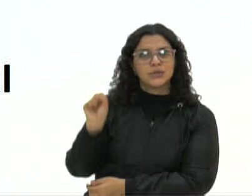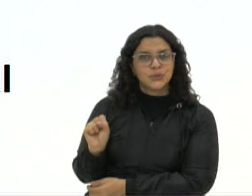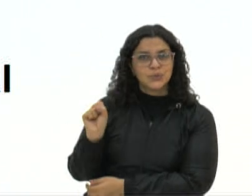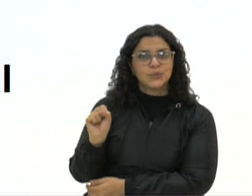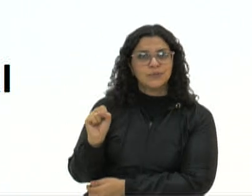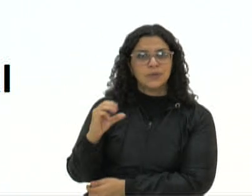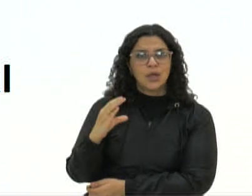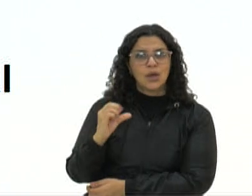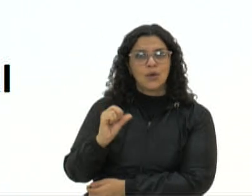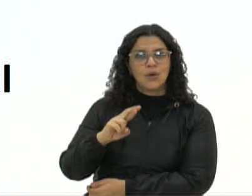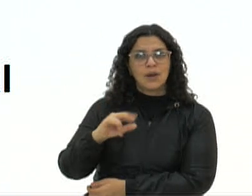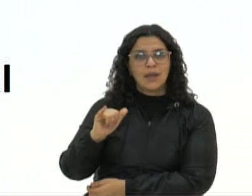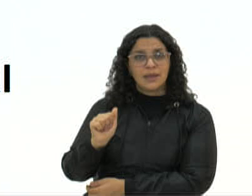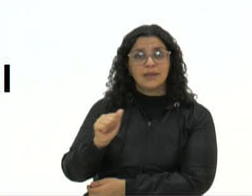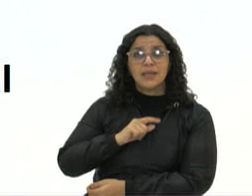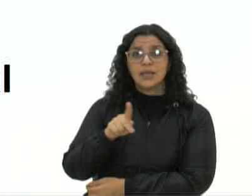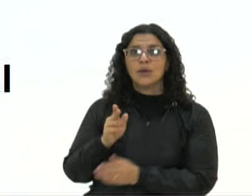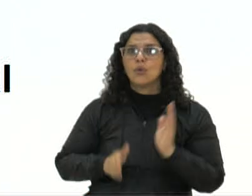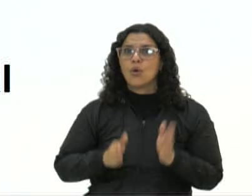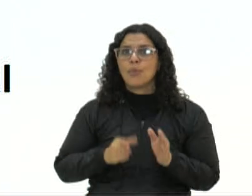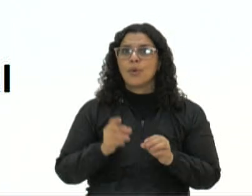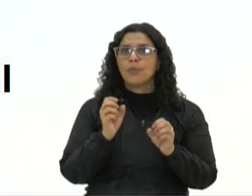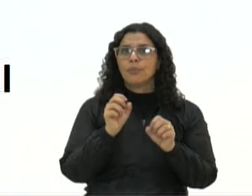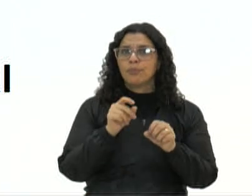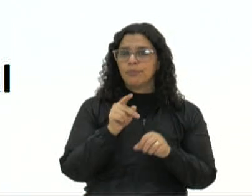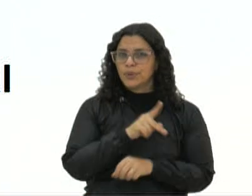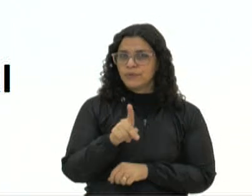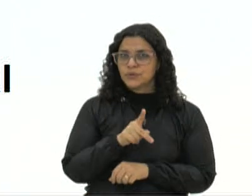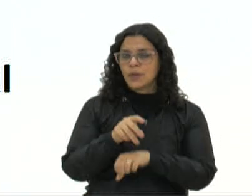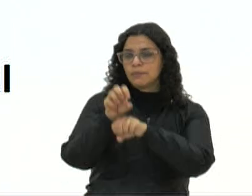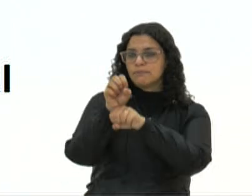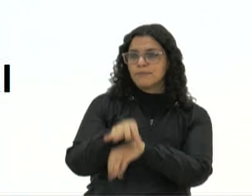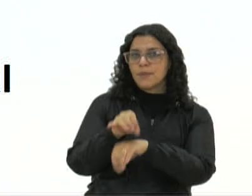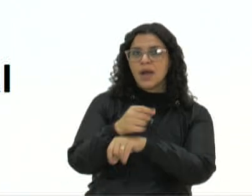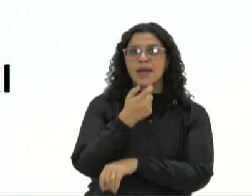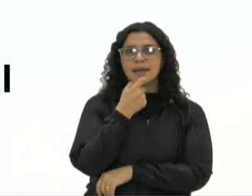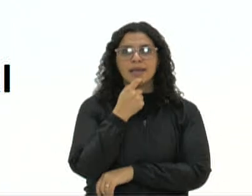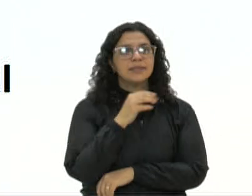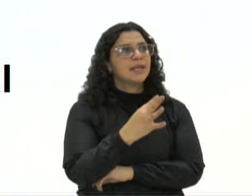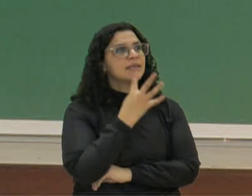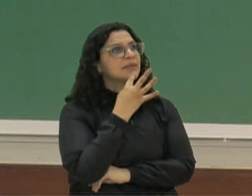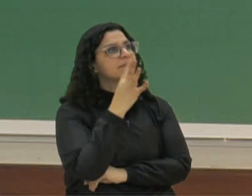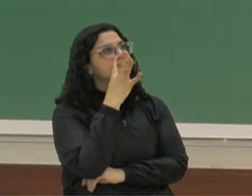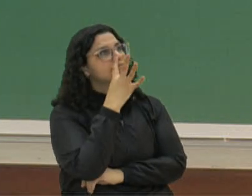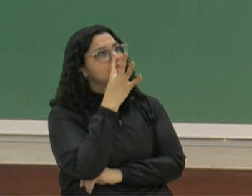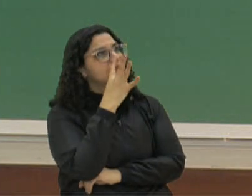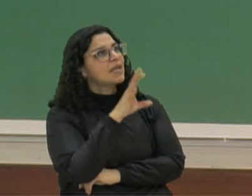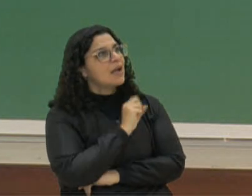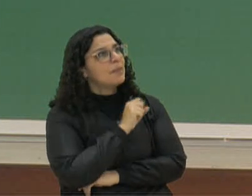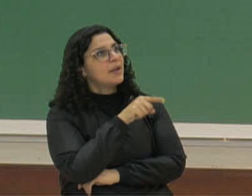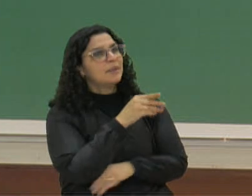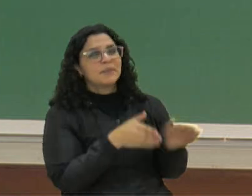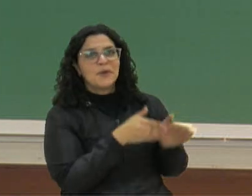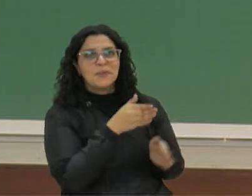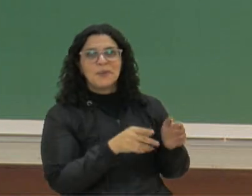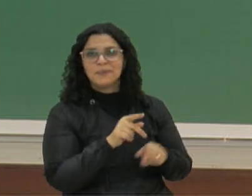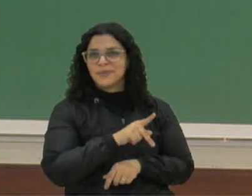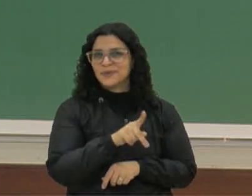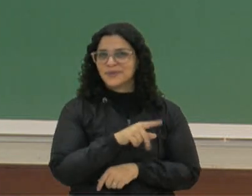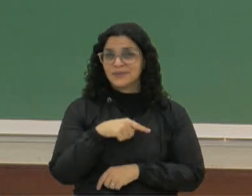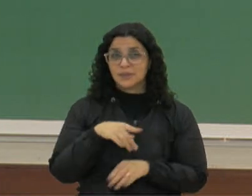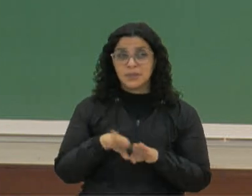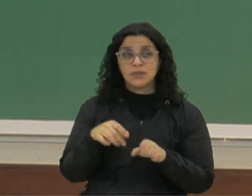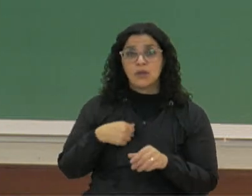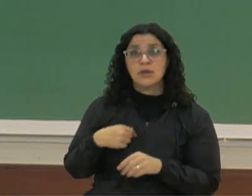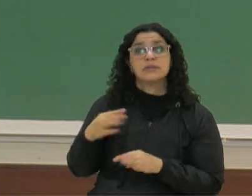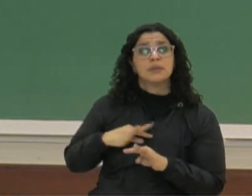Seul, eles têm um robô professor, eles estavam dando aulas de inglês para eles, e a garotada se amarra no professor robô. E daí tivemos avanços